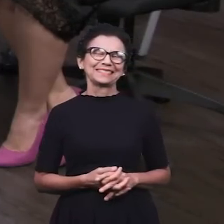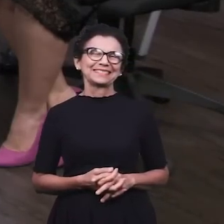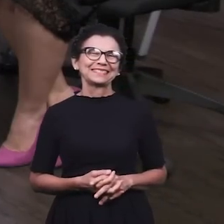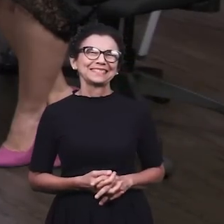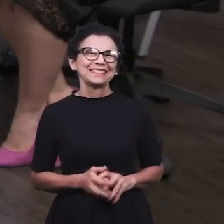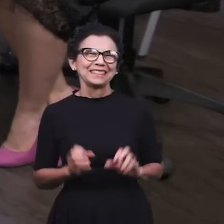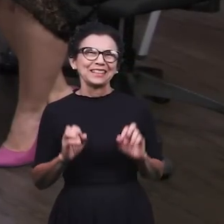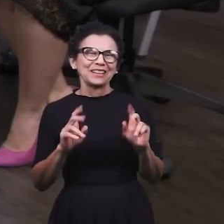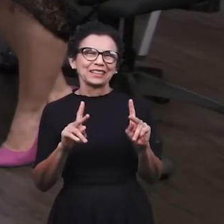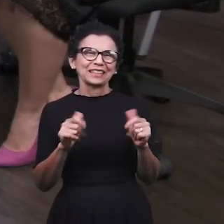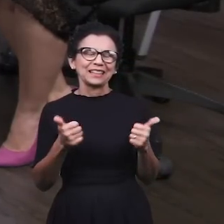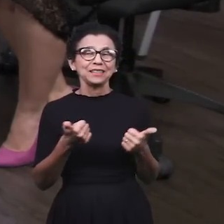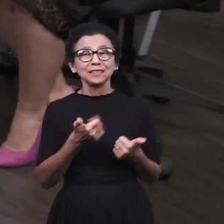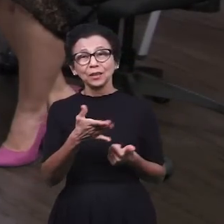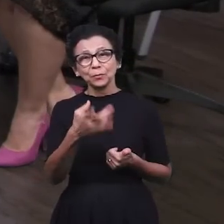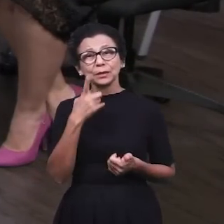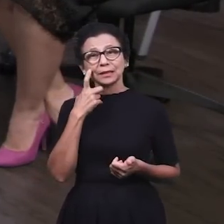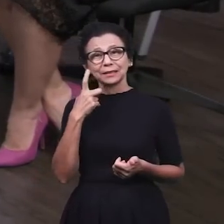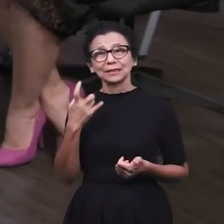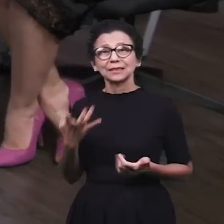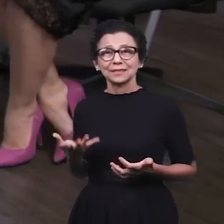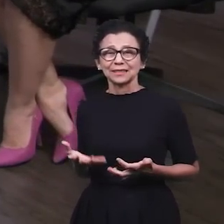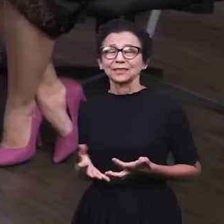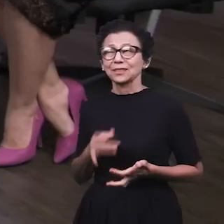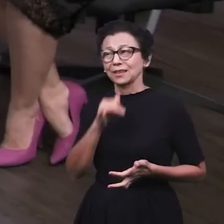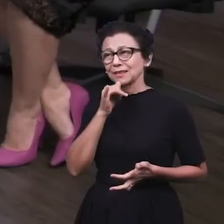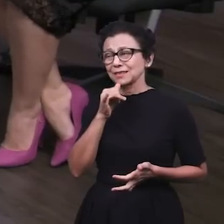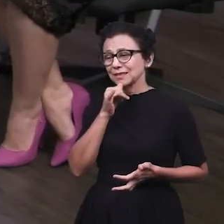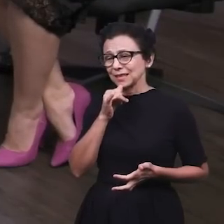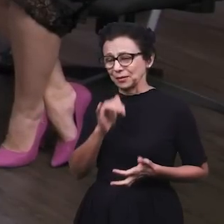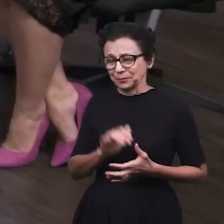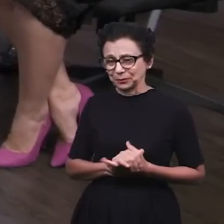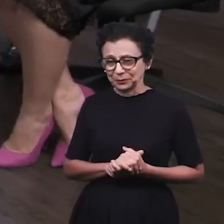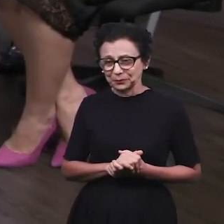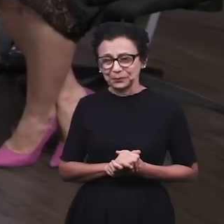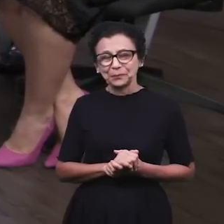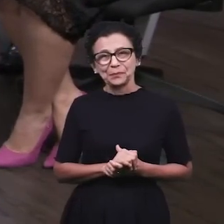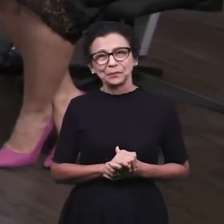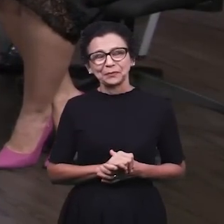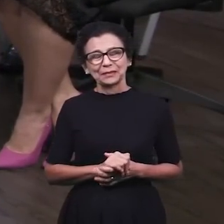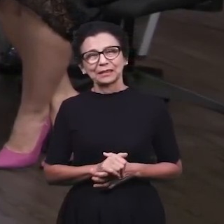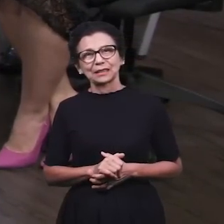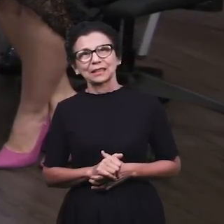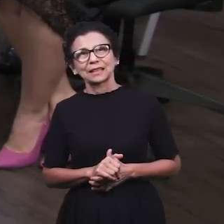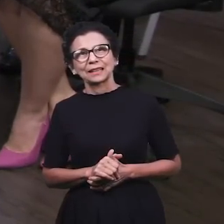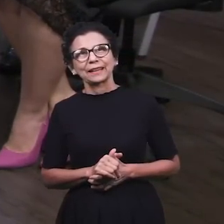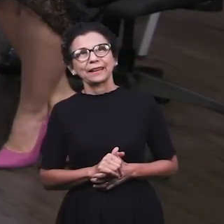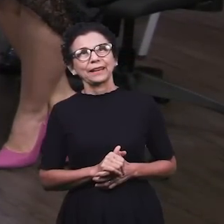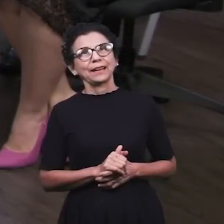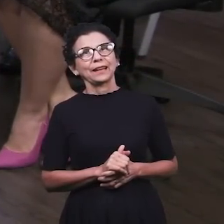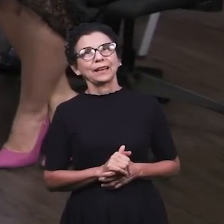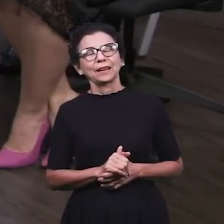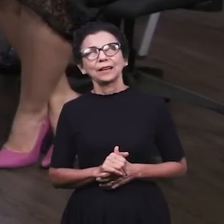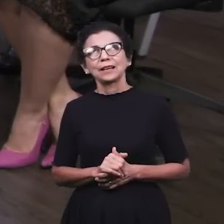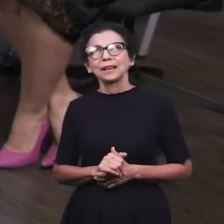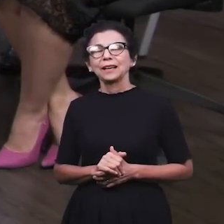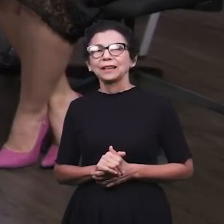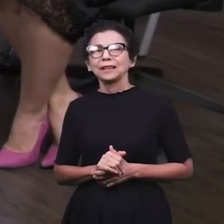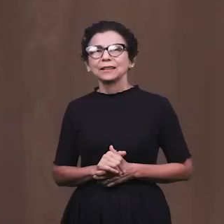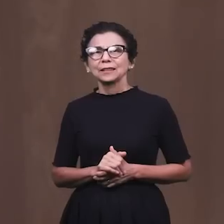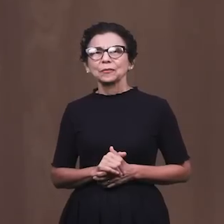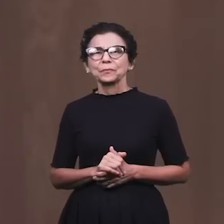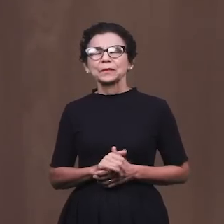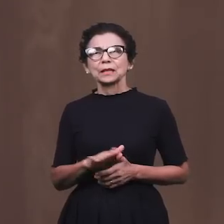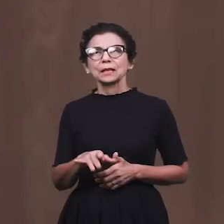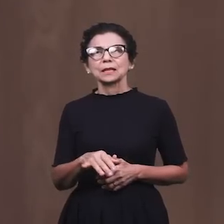gente nem precisa falar nada mais. Porque, veja bem, interessante, por exemplo, Como é que eu posso